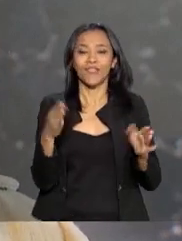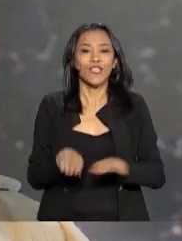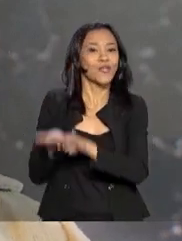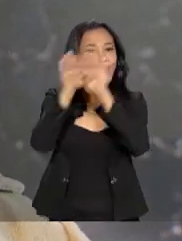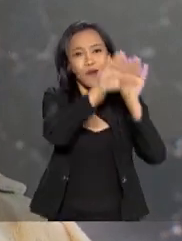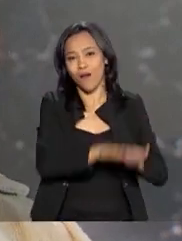participantes